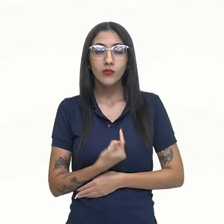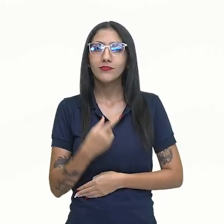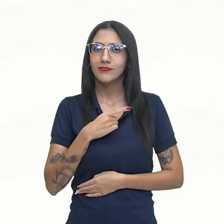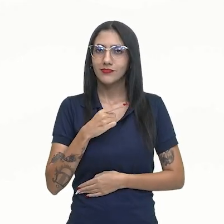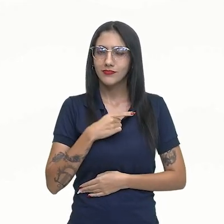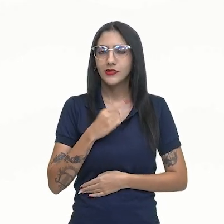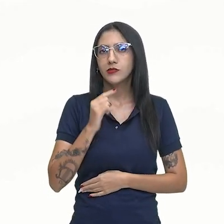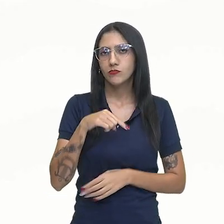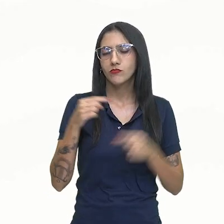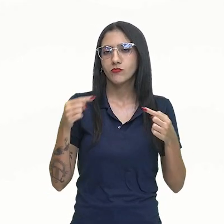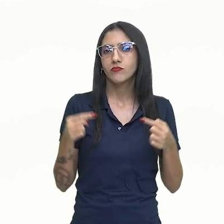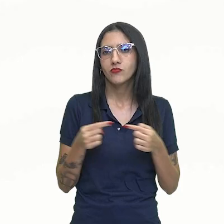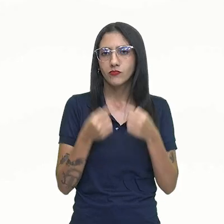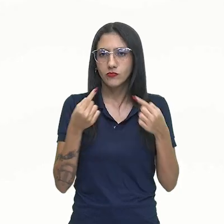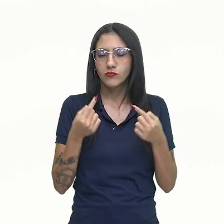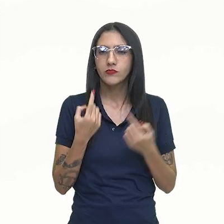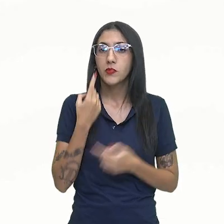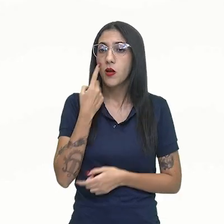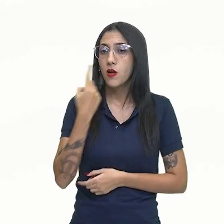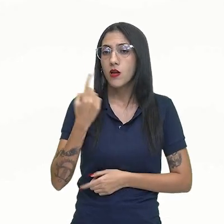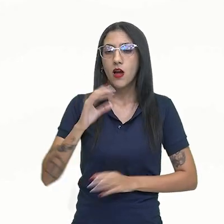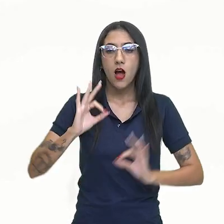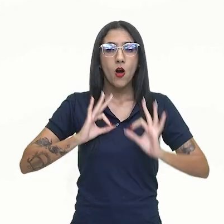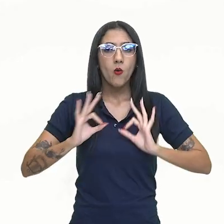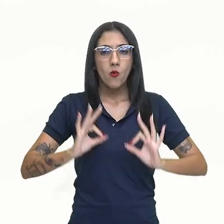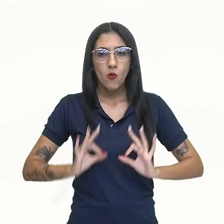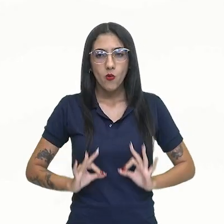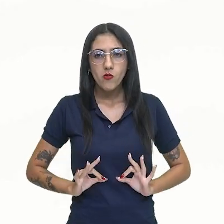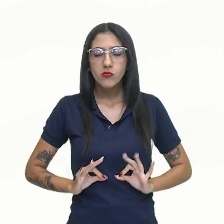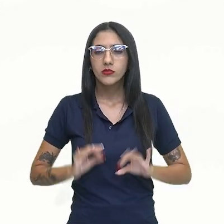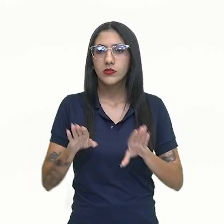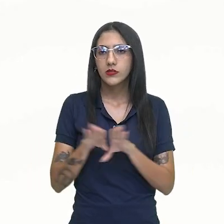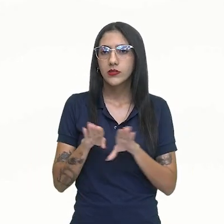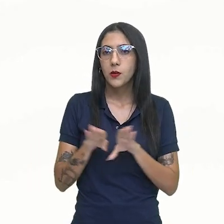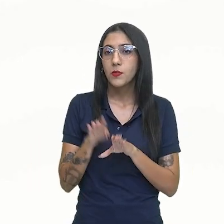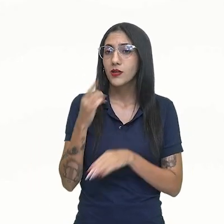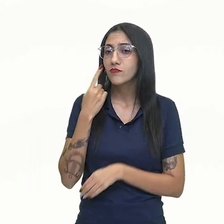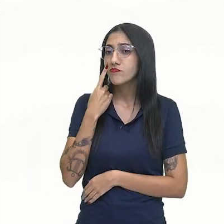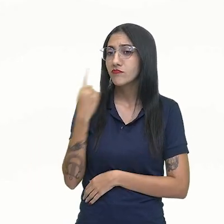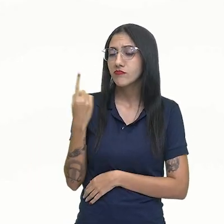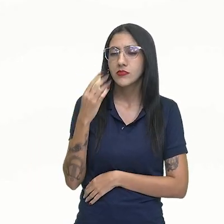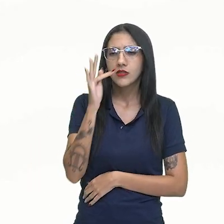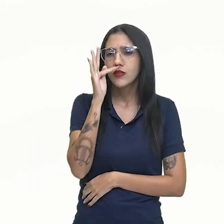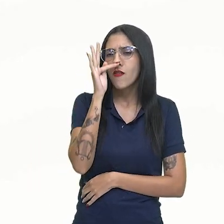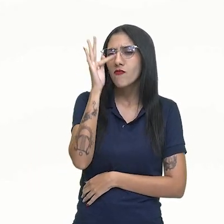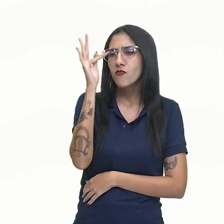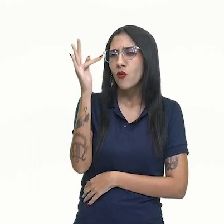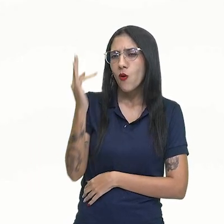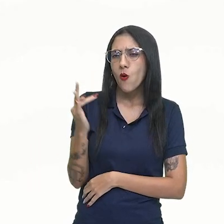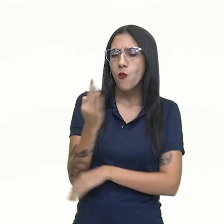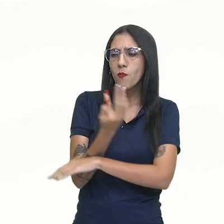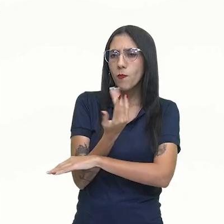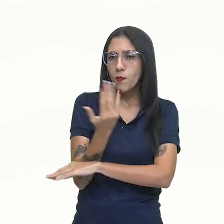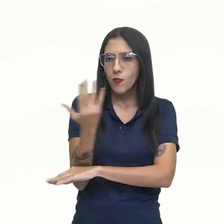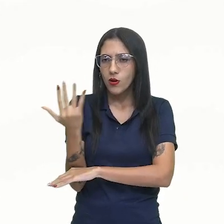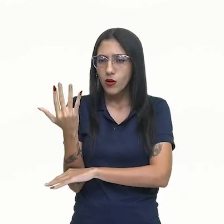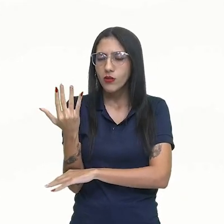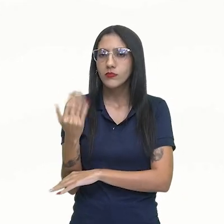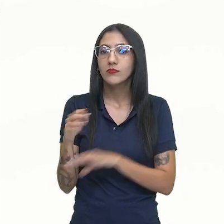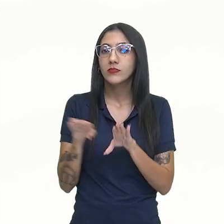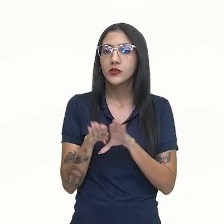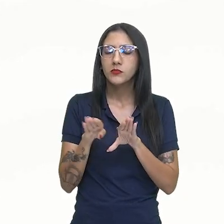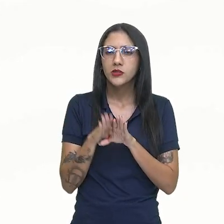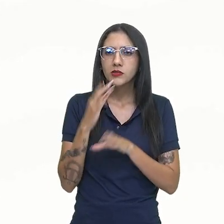organismo, por exemplo. A onça é um organismo. Aqui a orquídea, a planta é um organismo.